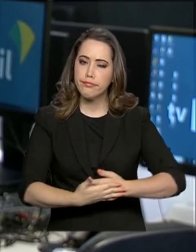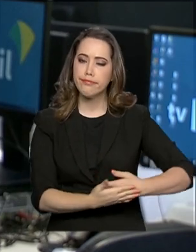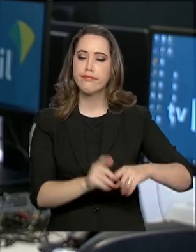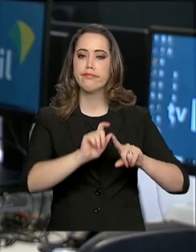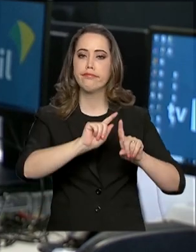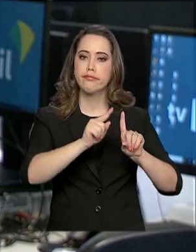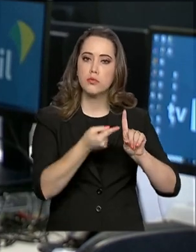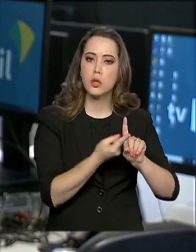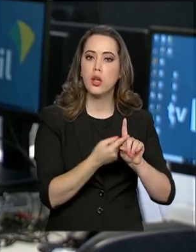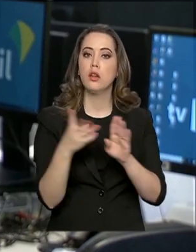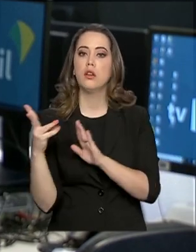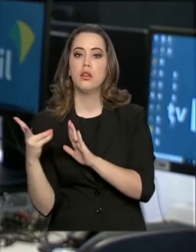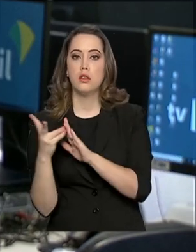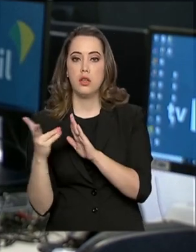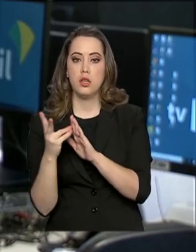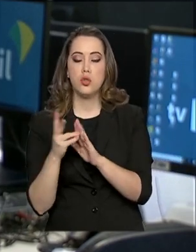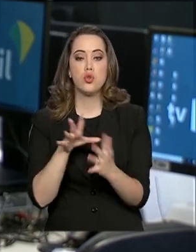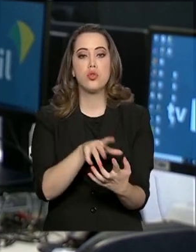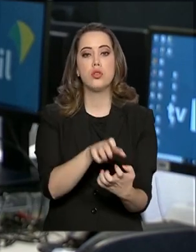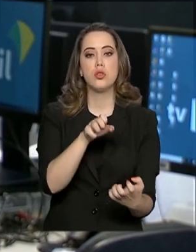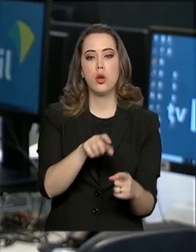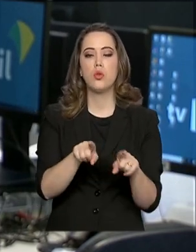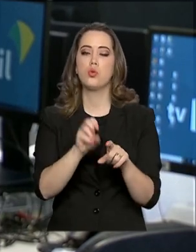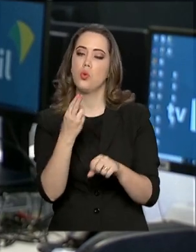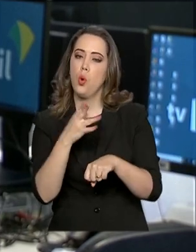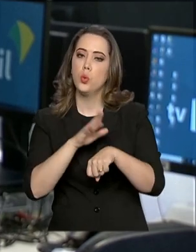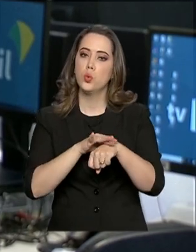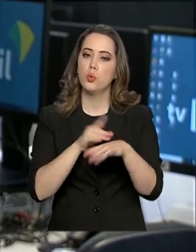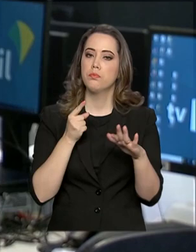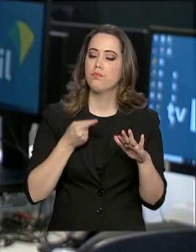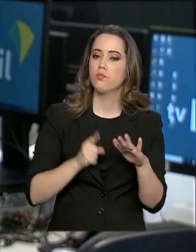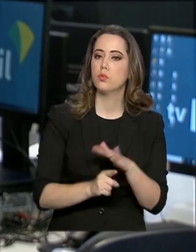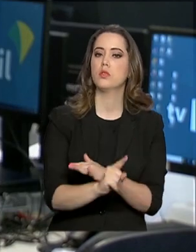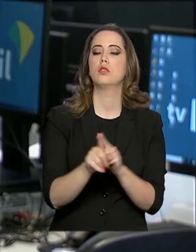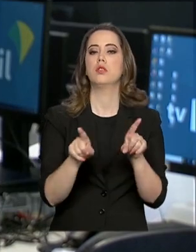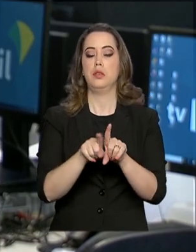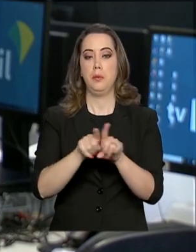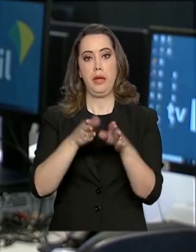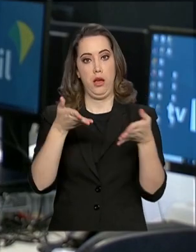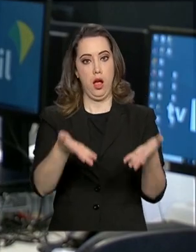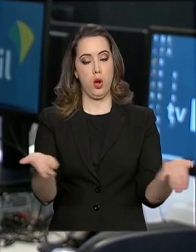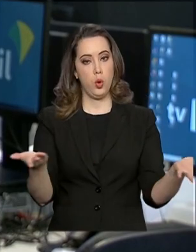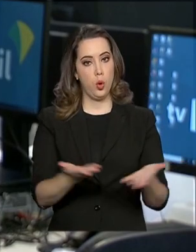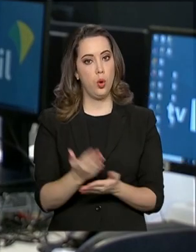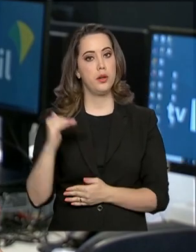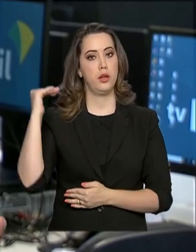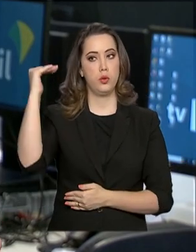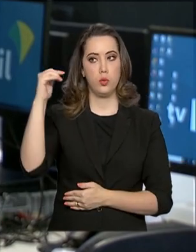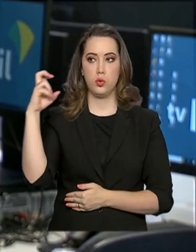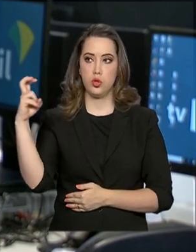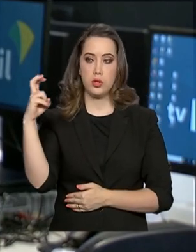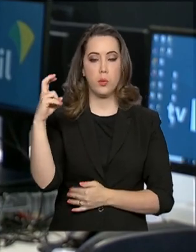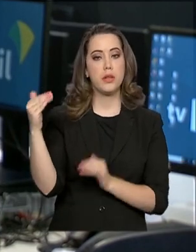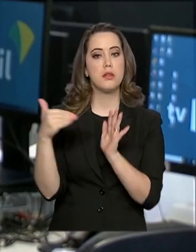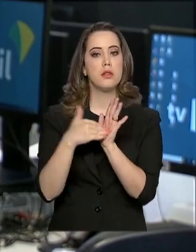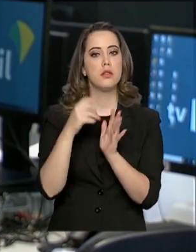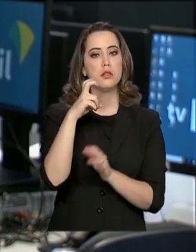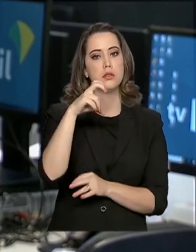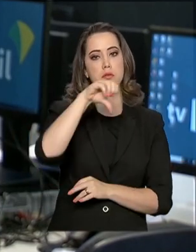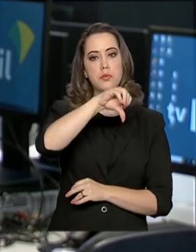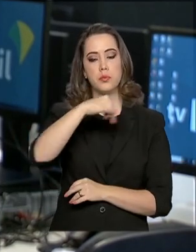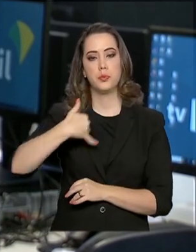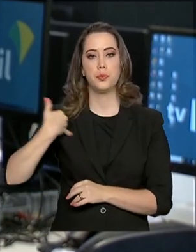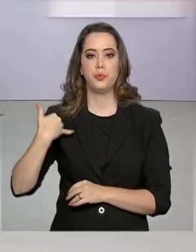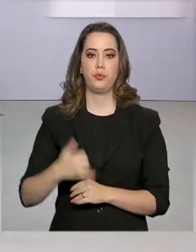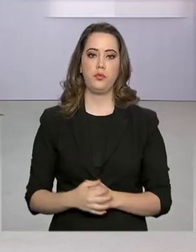indígenas, idosos e pessoas com doenças crônicas, vai incluir, desta vez, adultos de 55 a 59